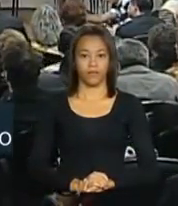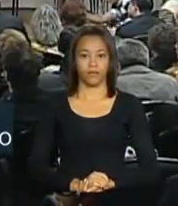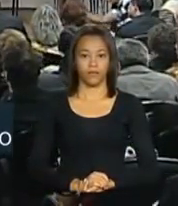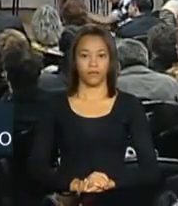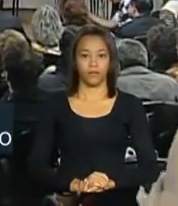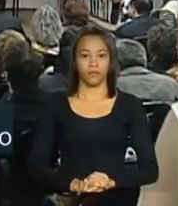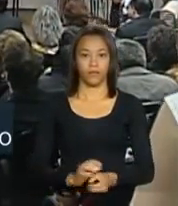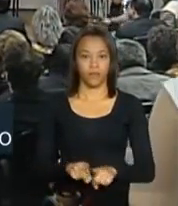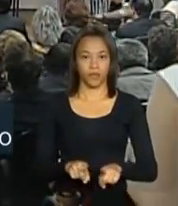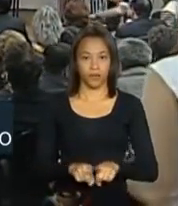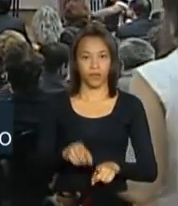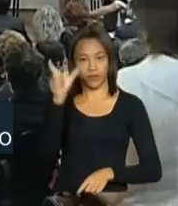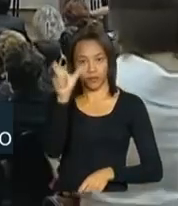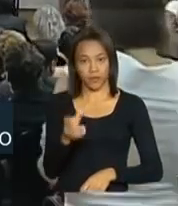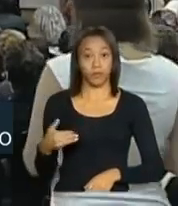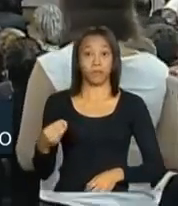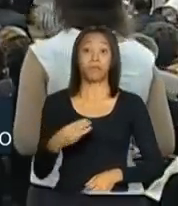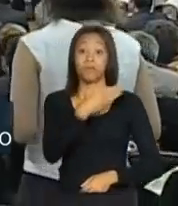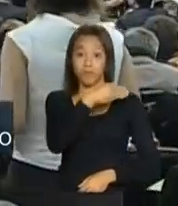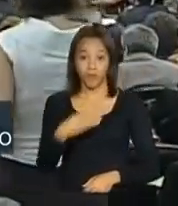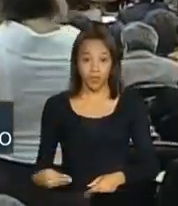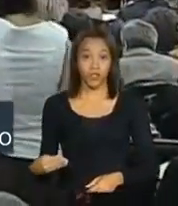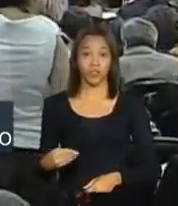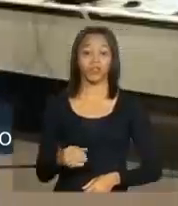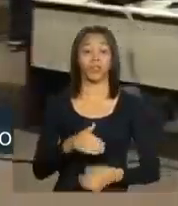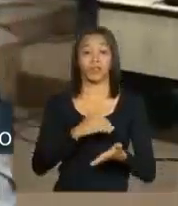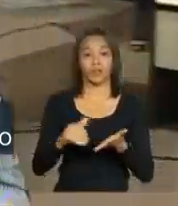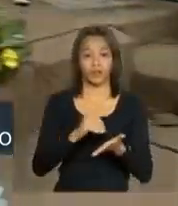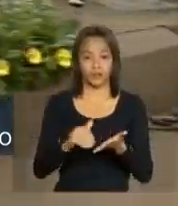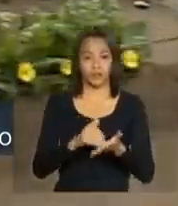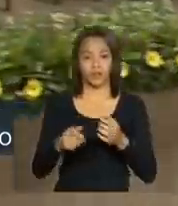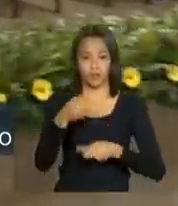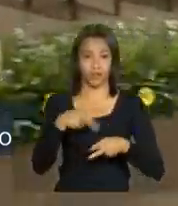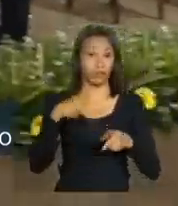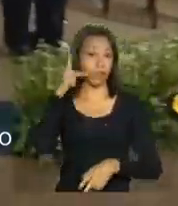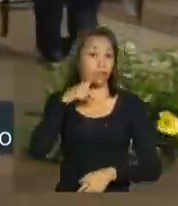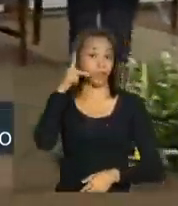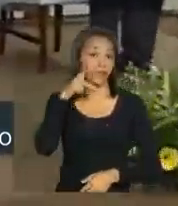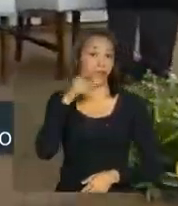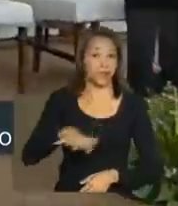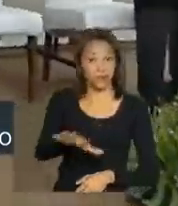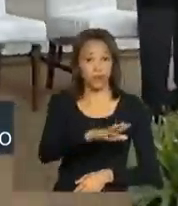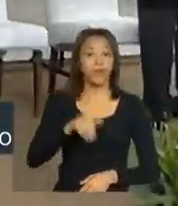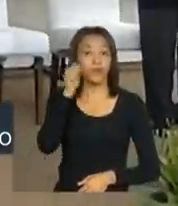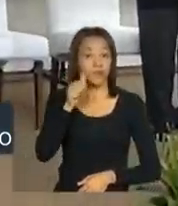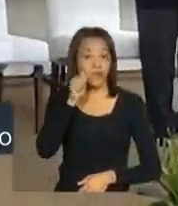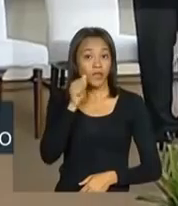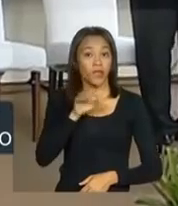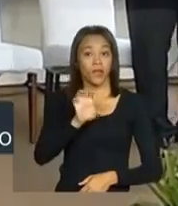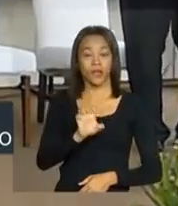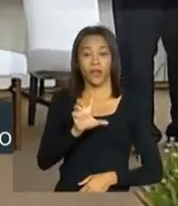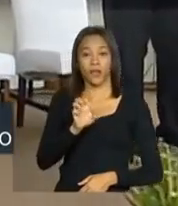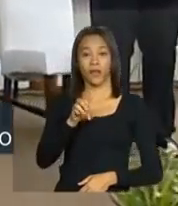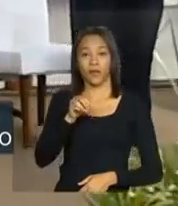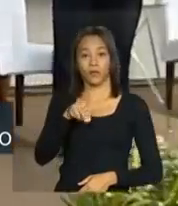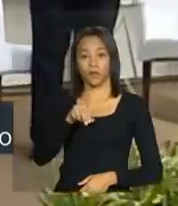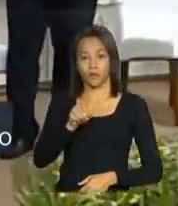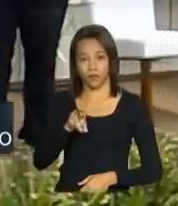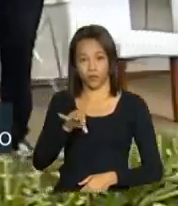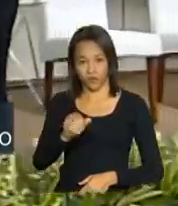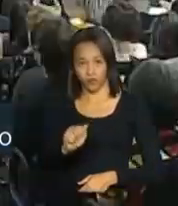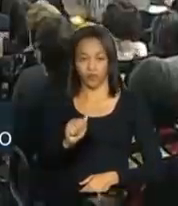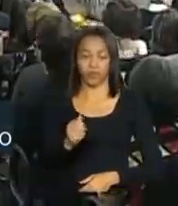A excelentíssima senhora ministra de Estado, chefe da Secretaria de Políticas para as Mulheres, Eleonora Menicucci.